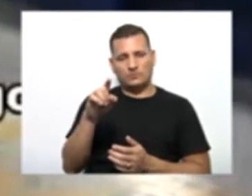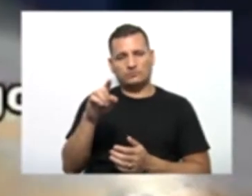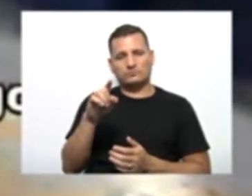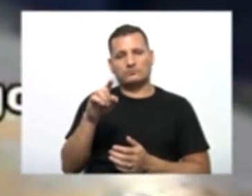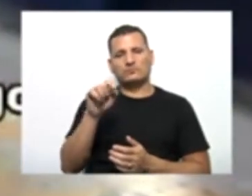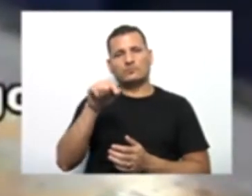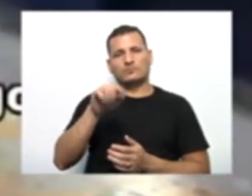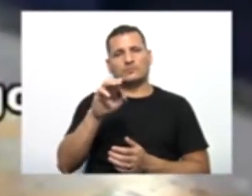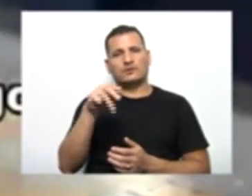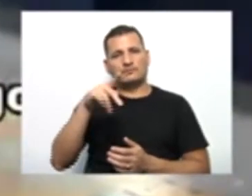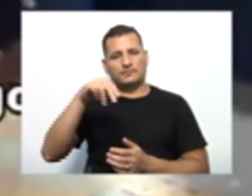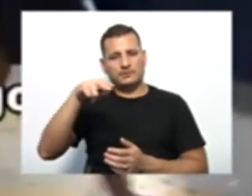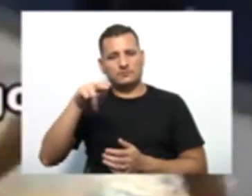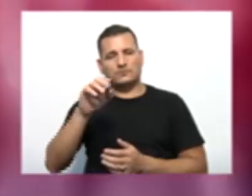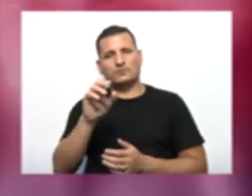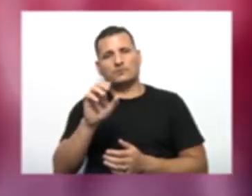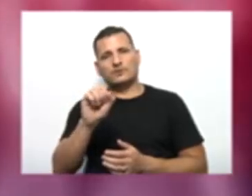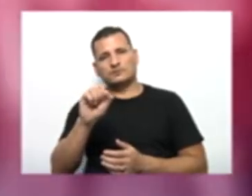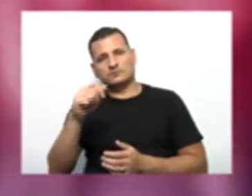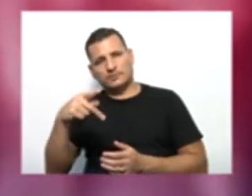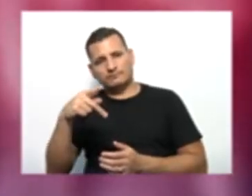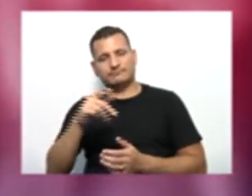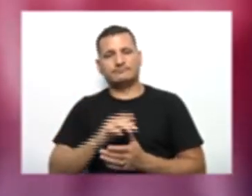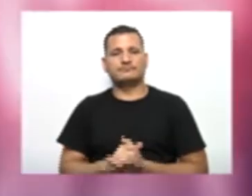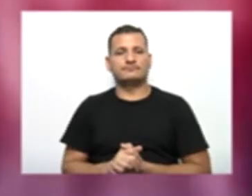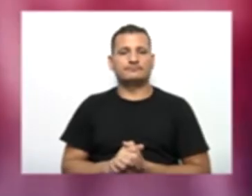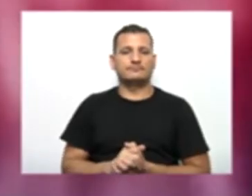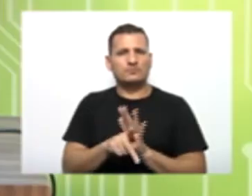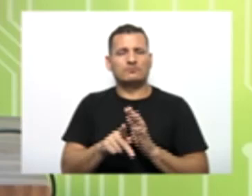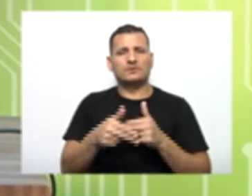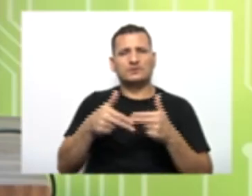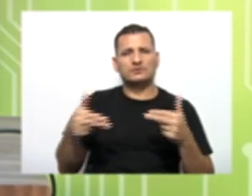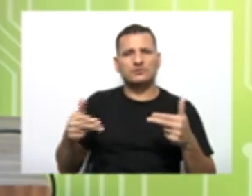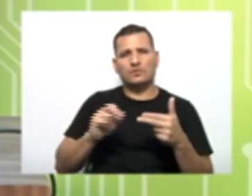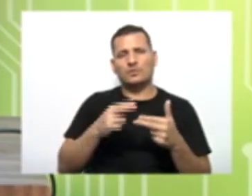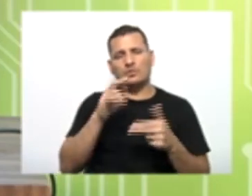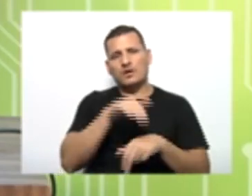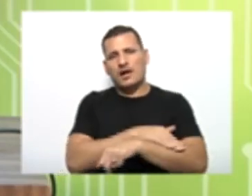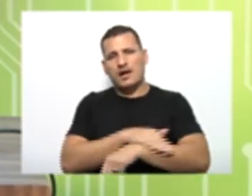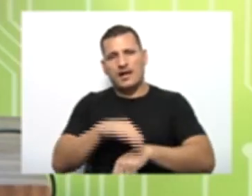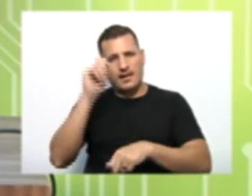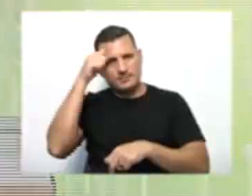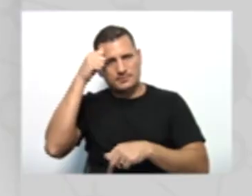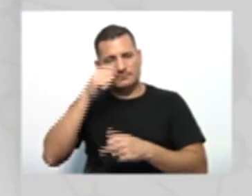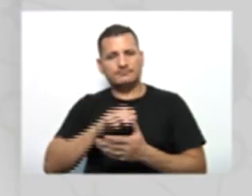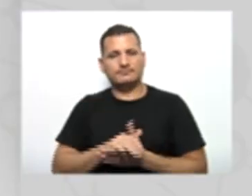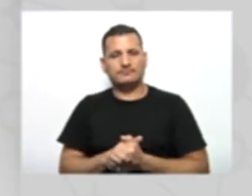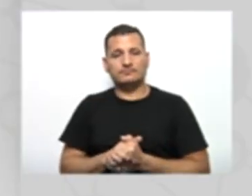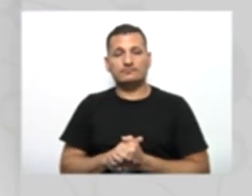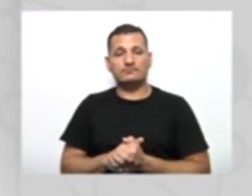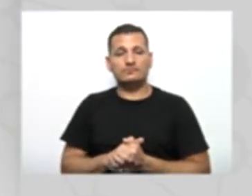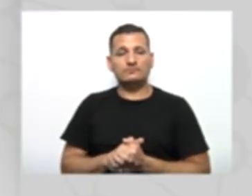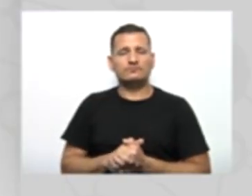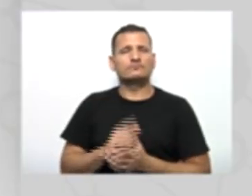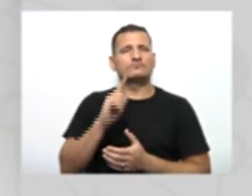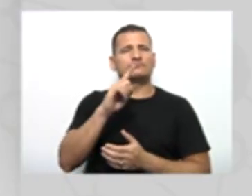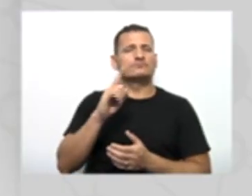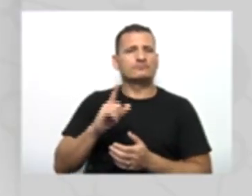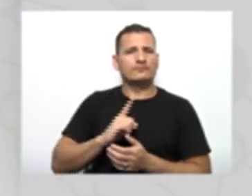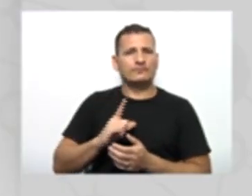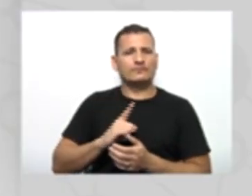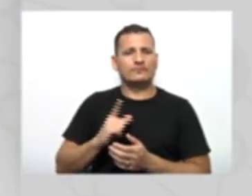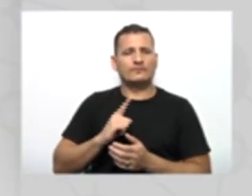e regramentos têm sido instituídos para orientar o ensino da história da África indígena e das africanidades nas